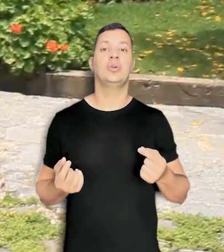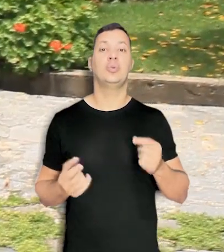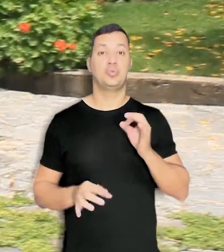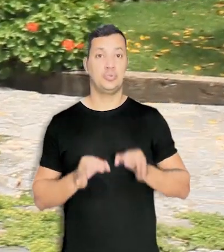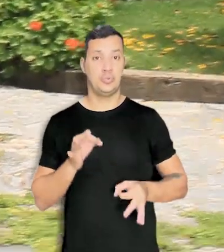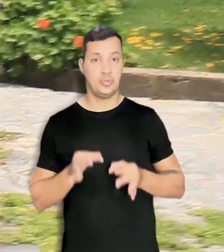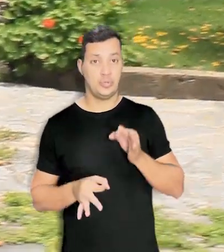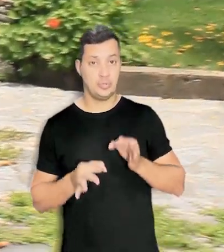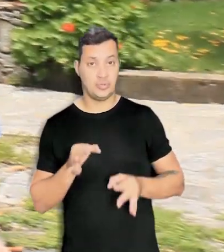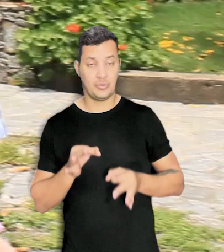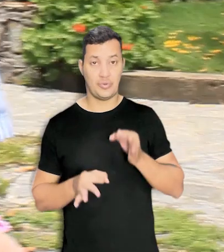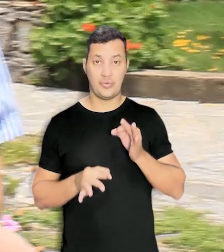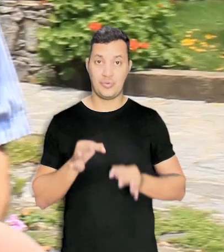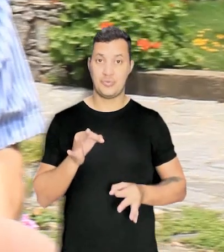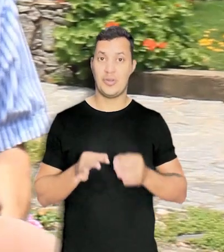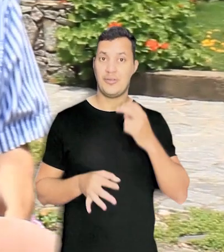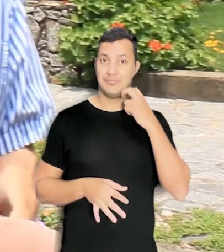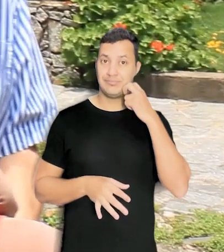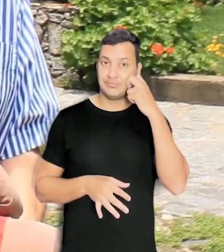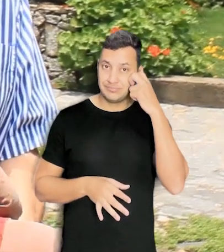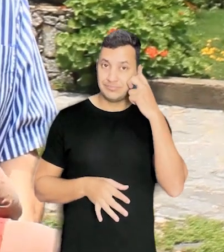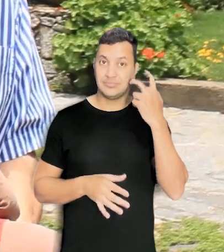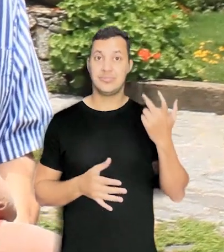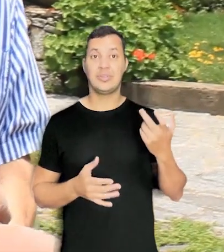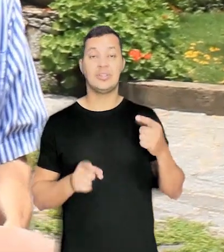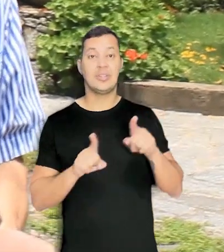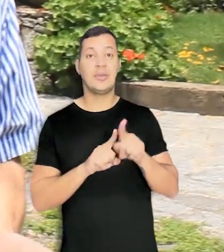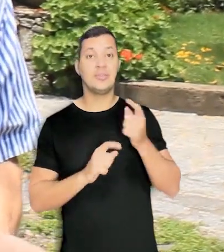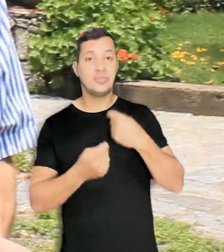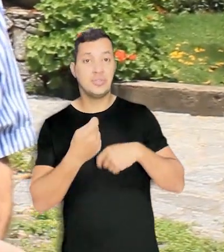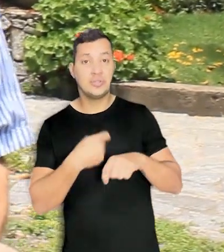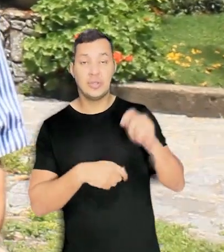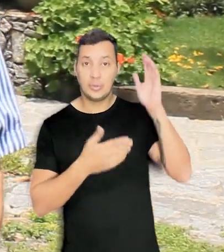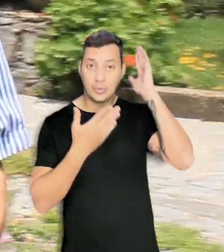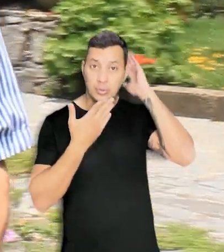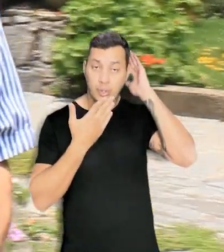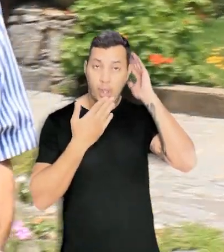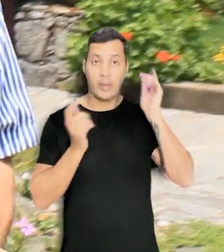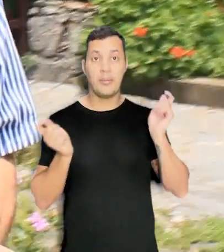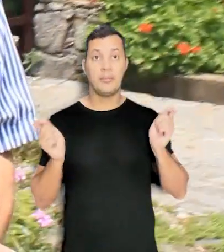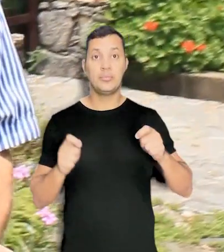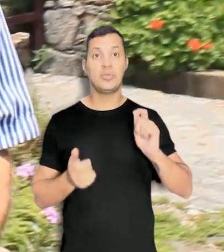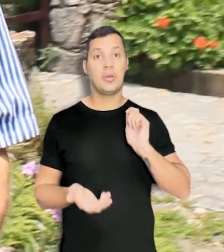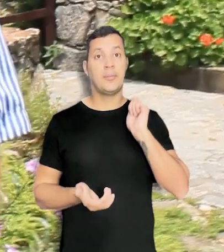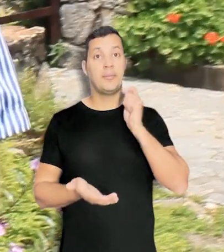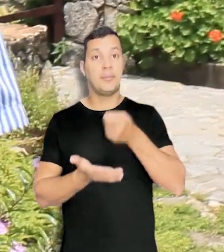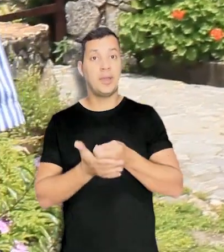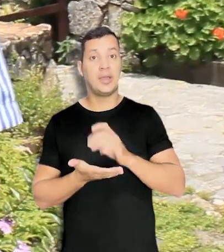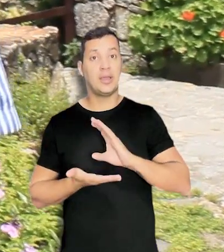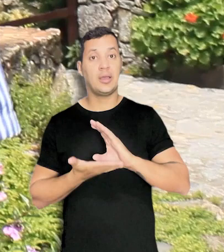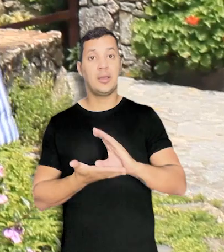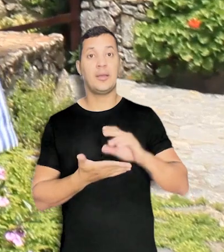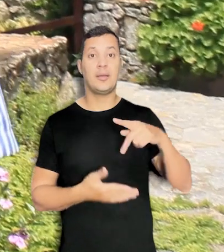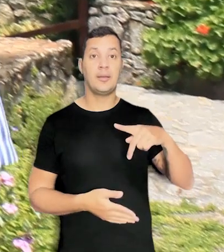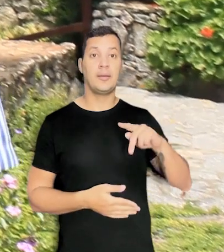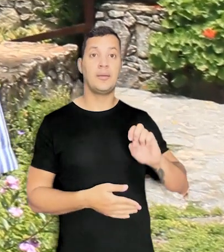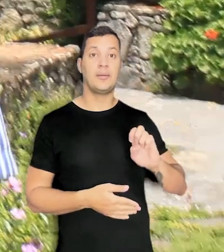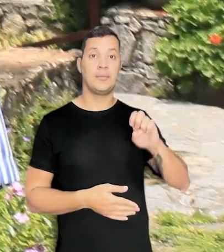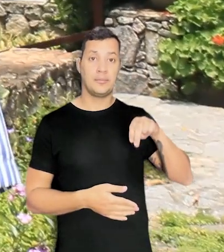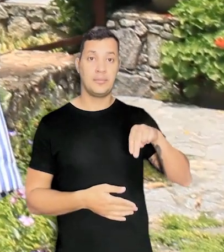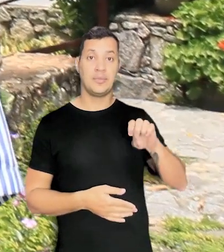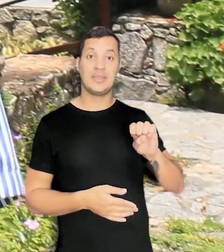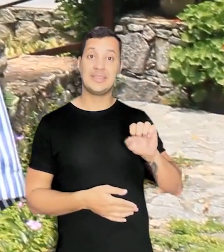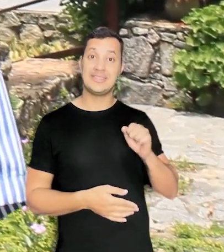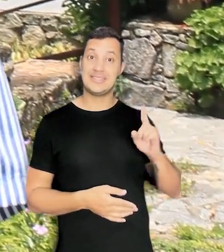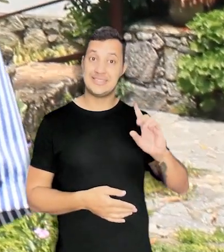juiz de órfãos e administrador dos bens dos índios podia pagar uma pensão para índios